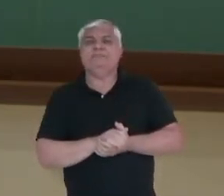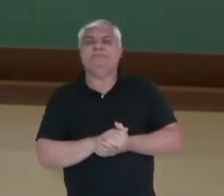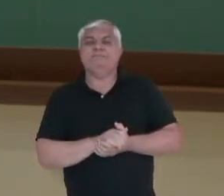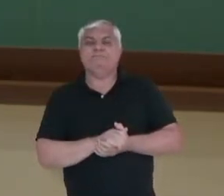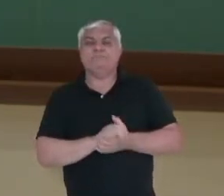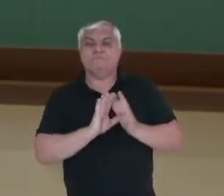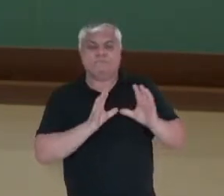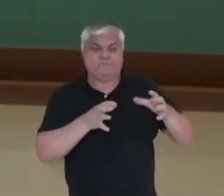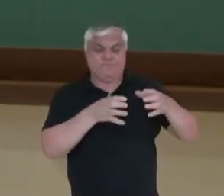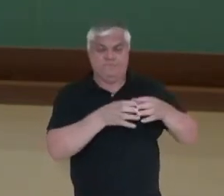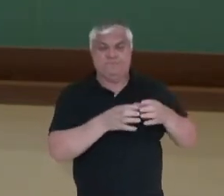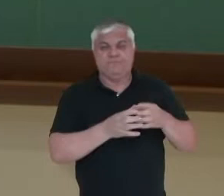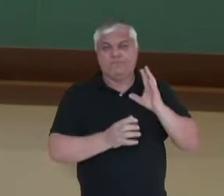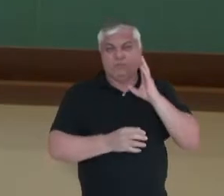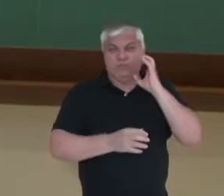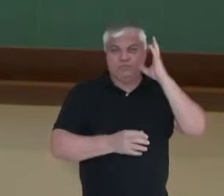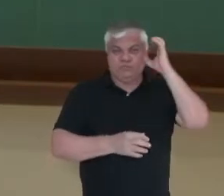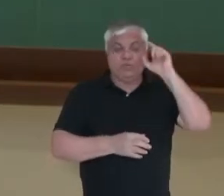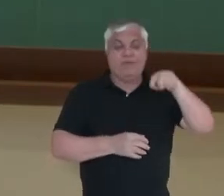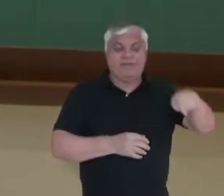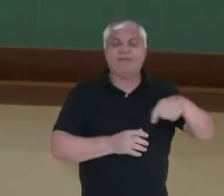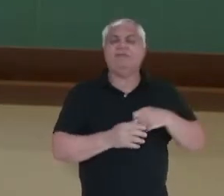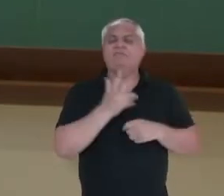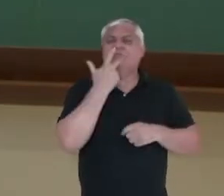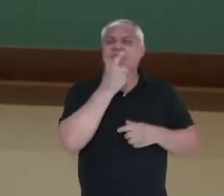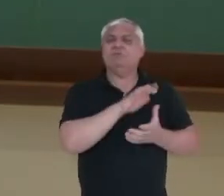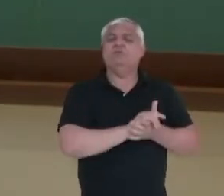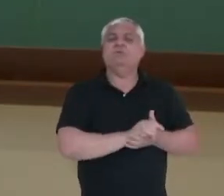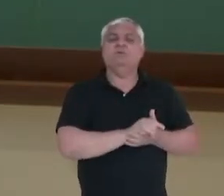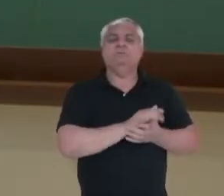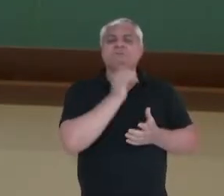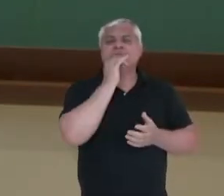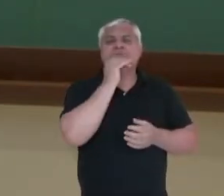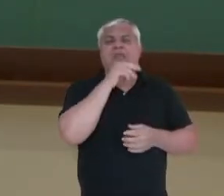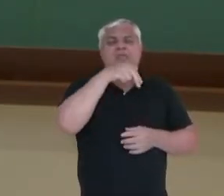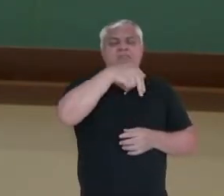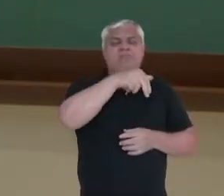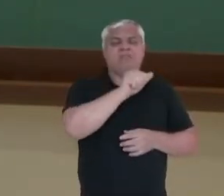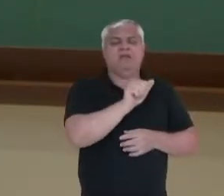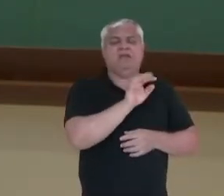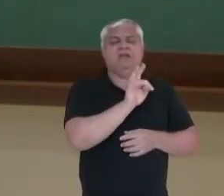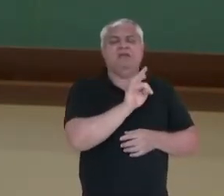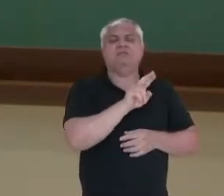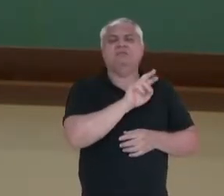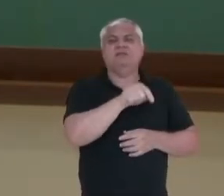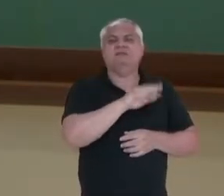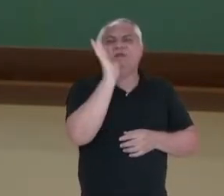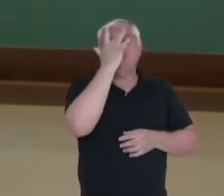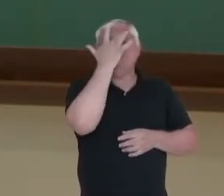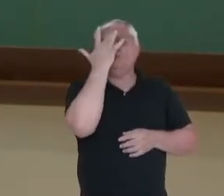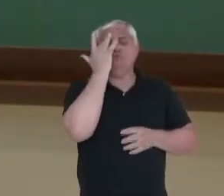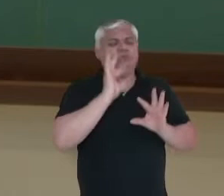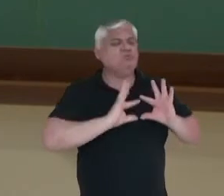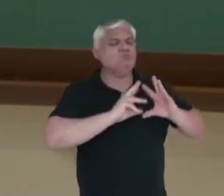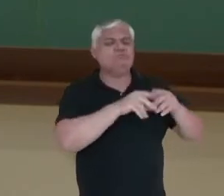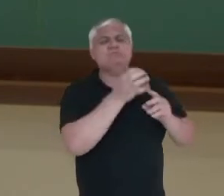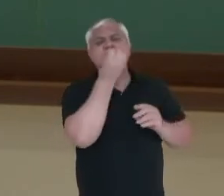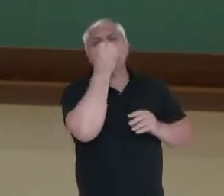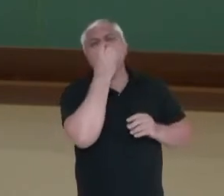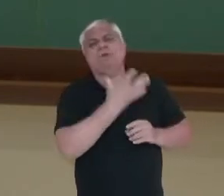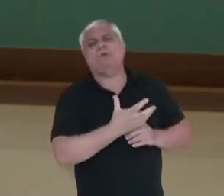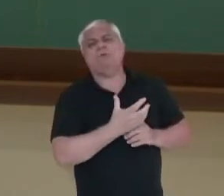o Rousseau, no estado de natureza, as pessoas eram boas, né? Então ele acredita, né,